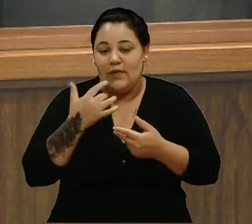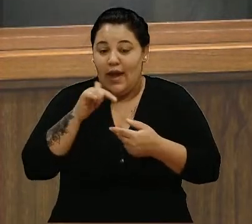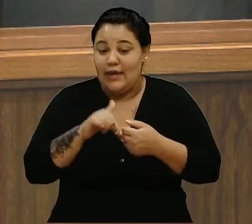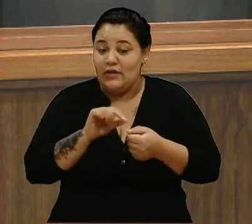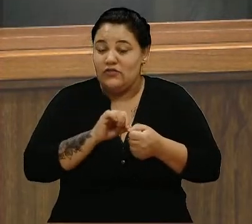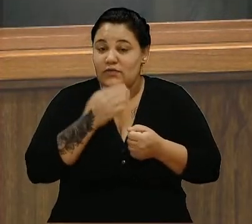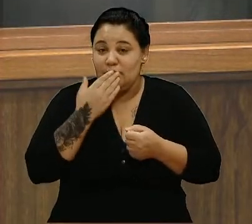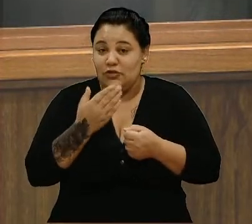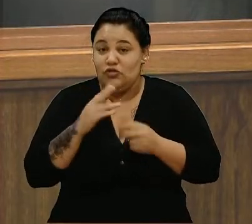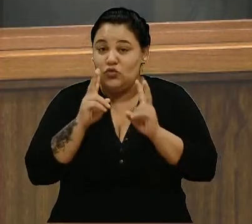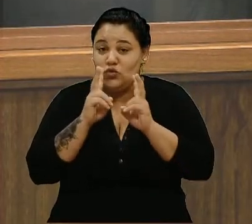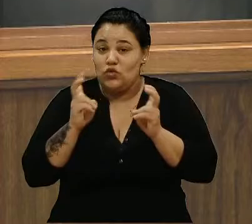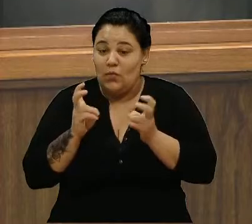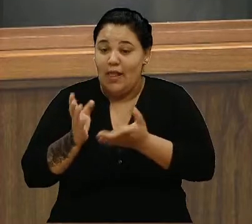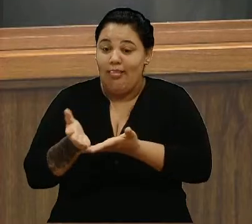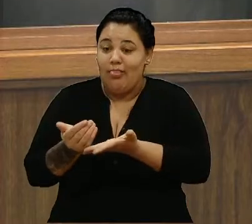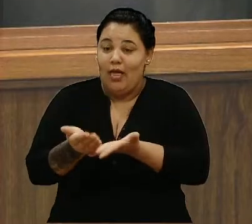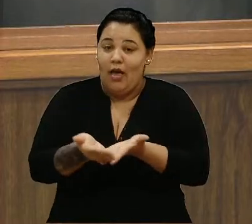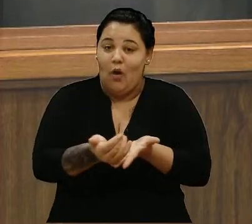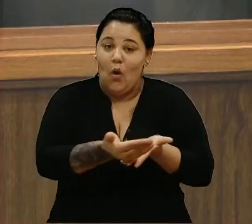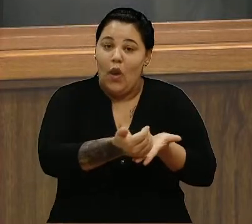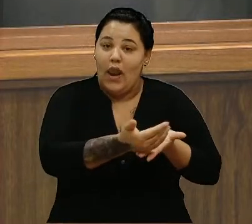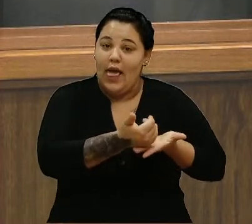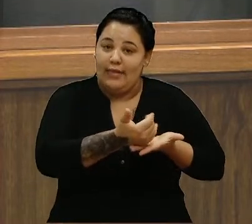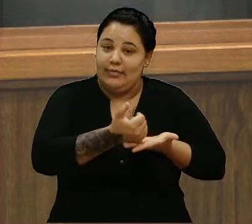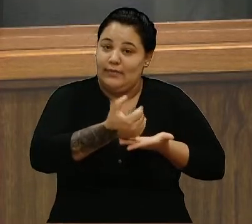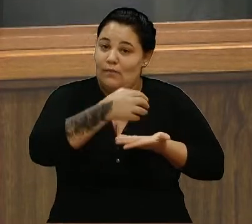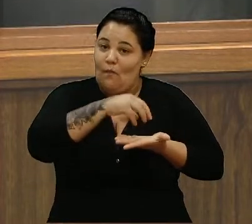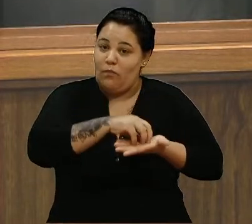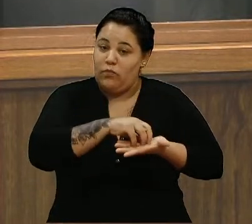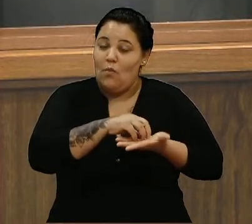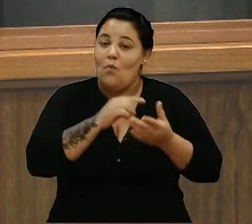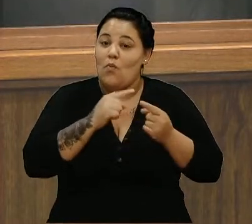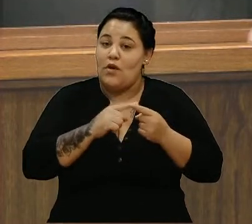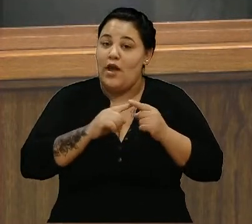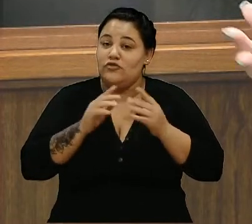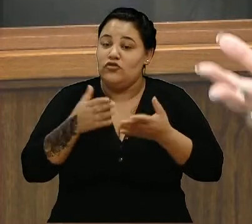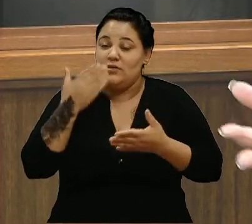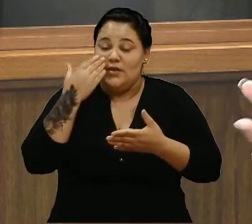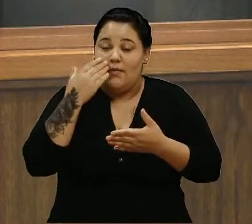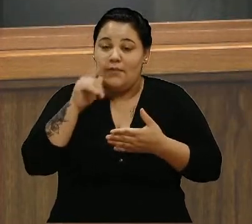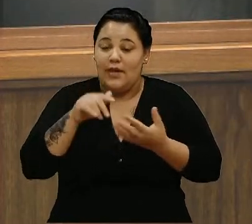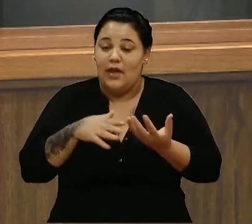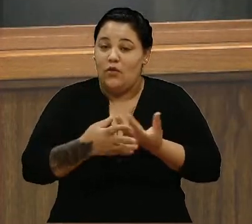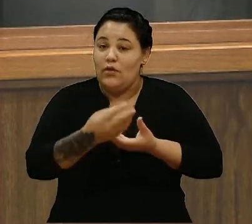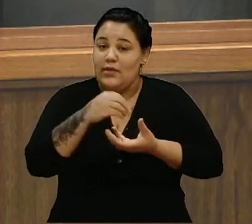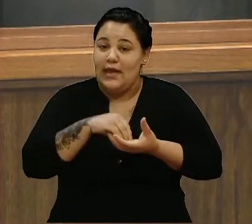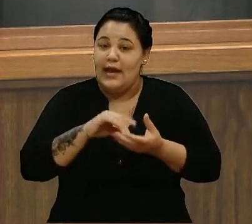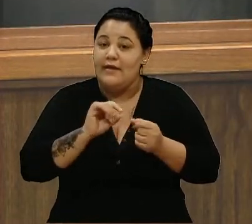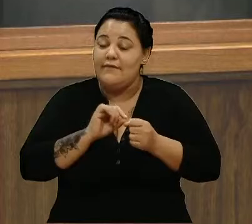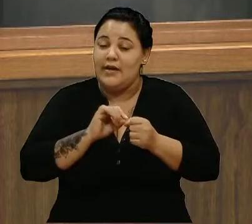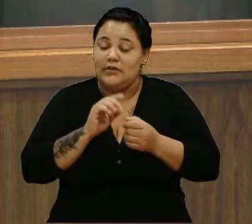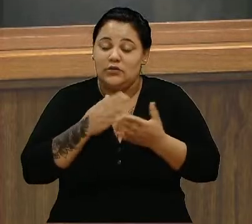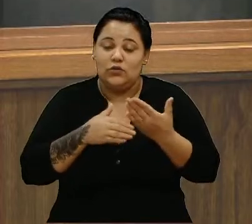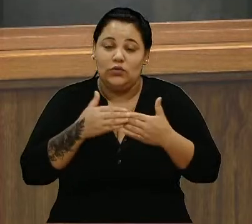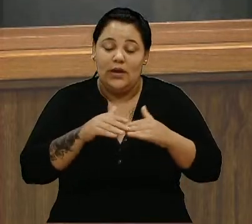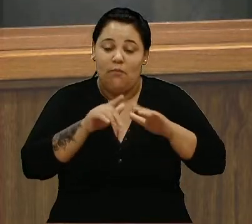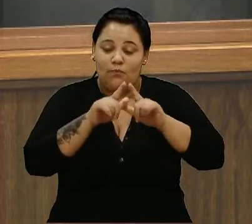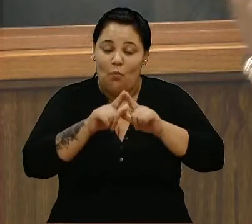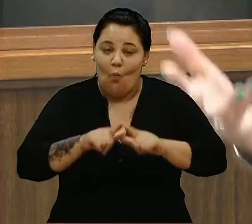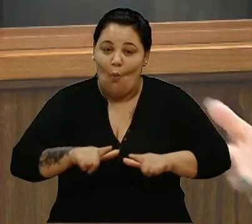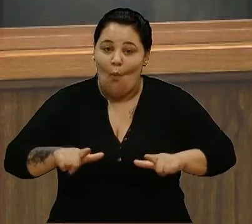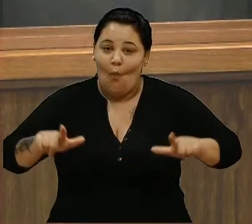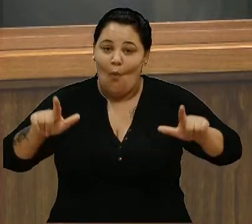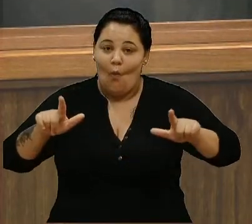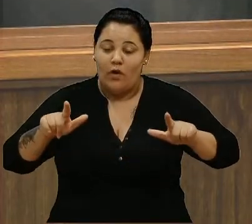a coleta, né? A coleta, porque nós sabemos que a Codeca ela faz muito além disso, né? Tem toda a questão